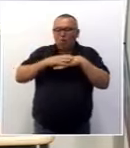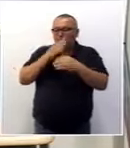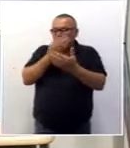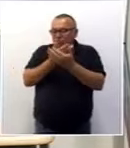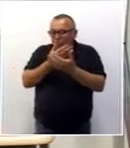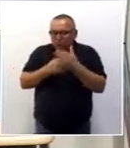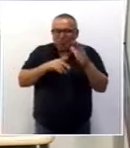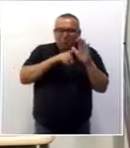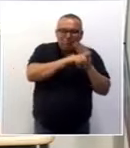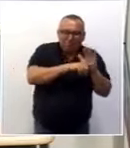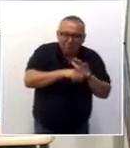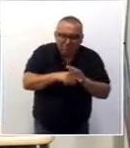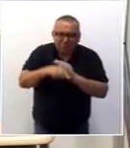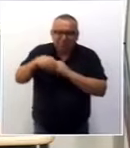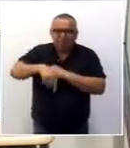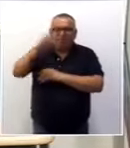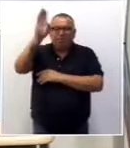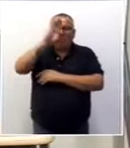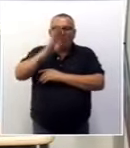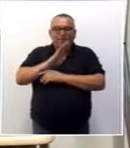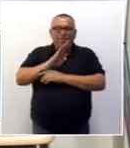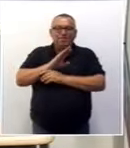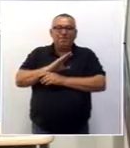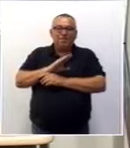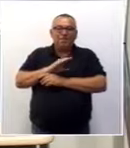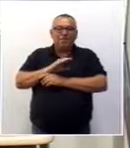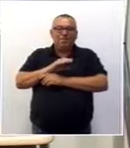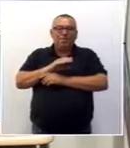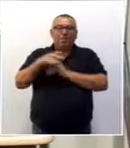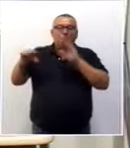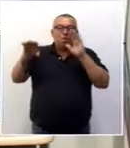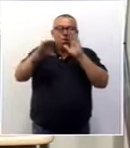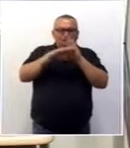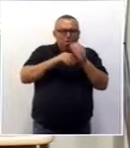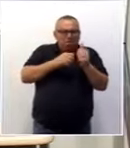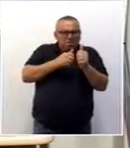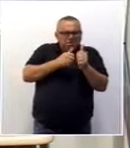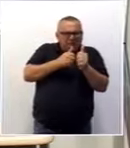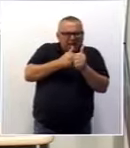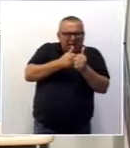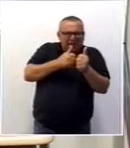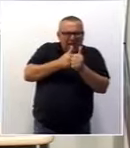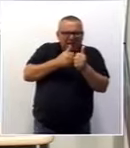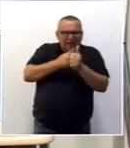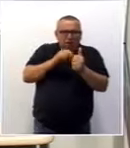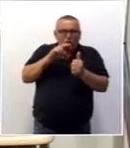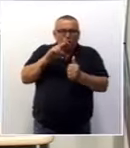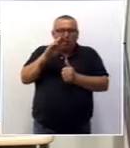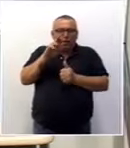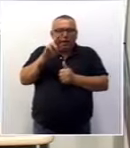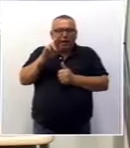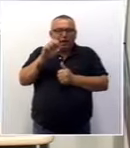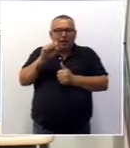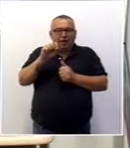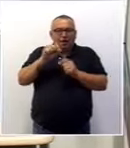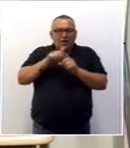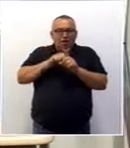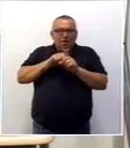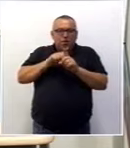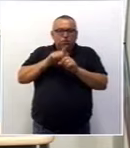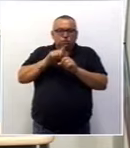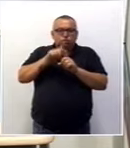da ciência aqui no Brasil, né? A gente chegou perto lá pelo VLS, né? Mas ele explodiu quando